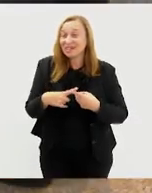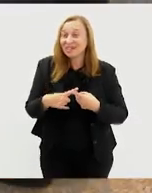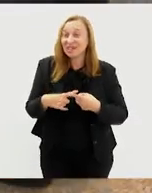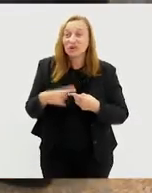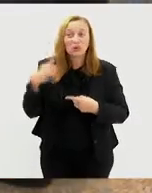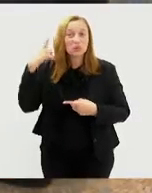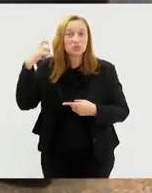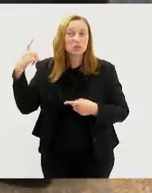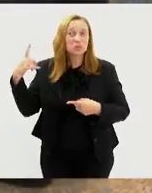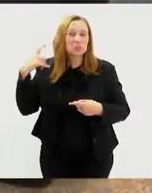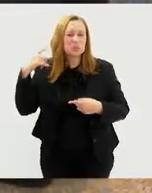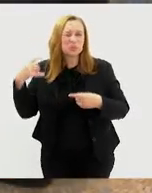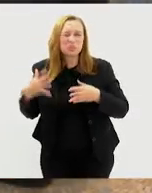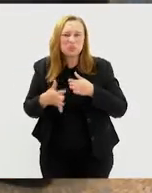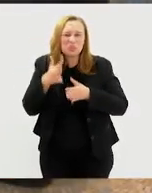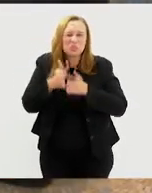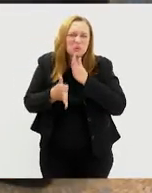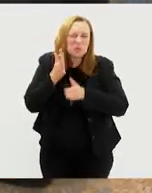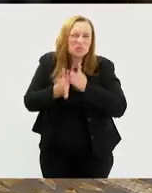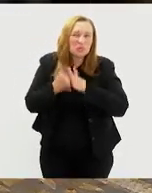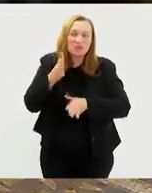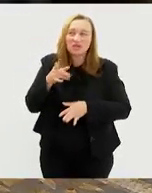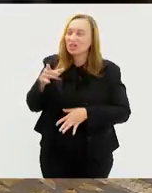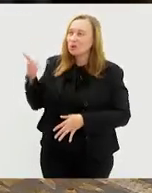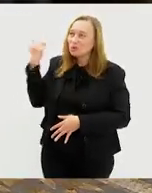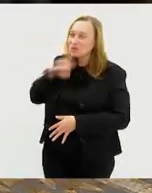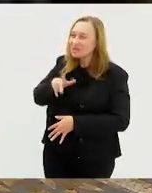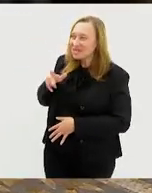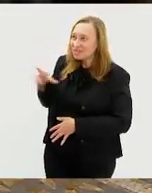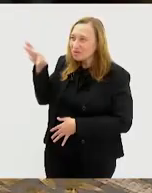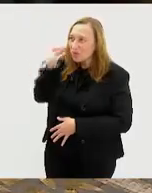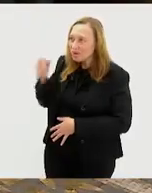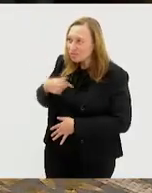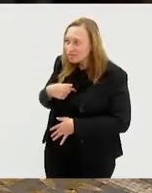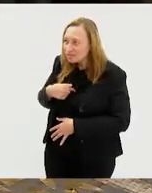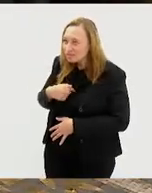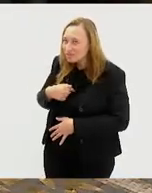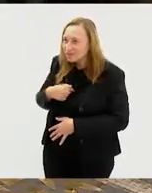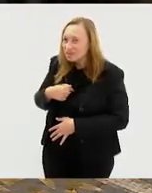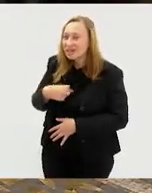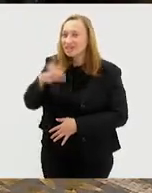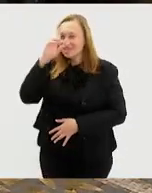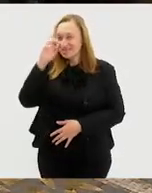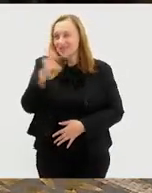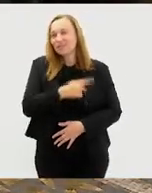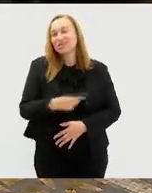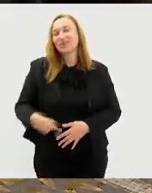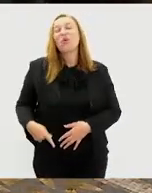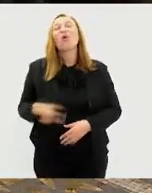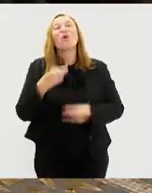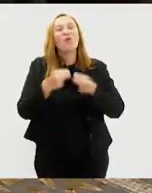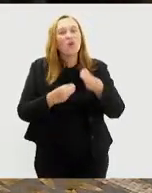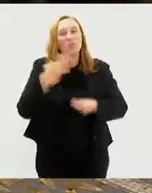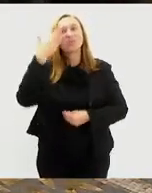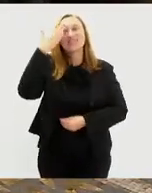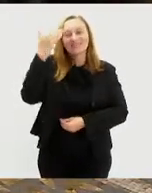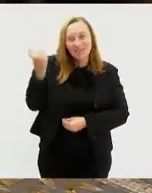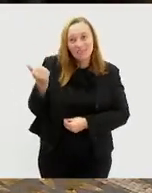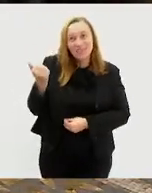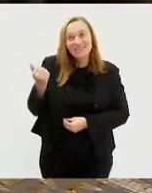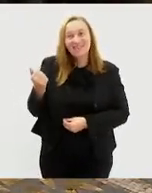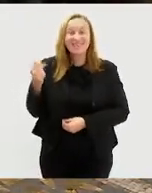permite você tá conseguindo me ouvir não senhora Presidente como eu sabia que a sessão ia ser aqui